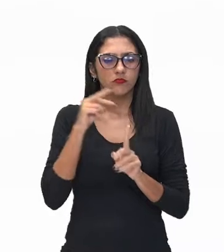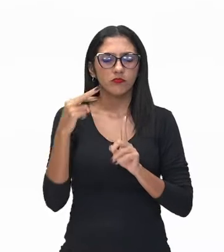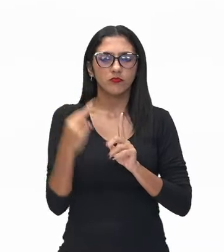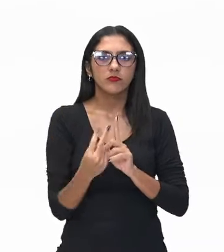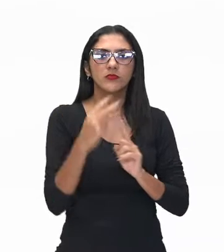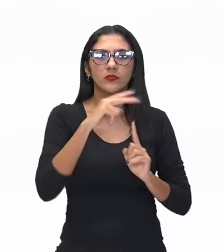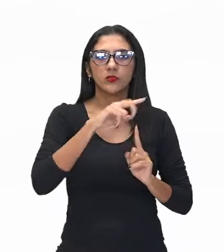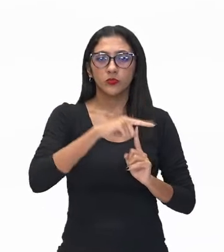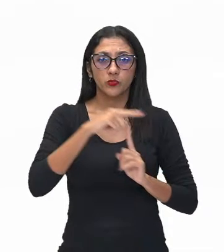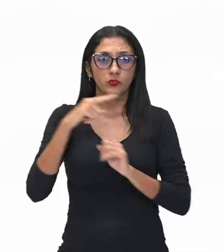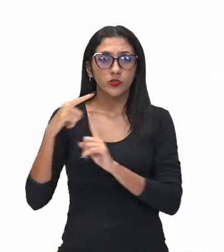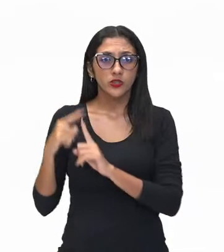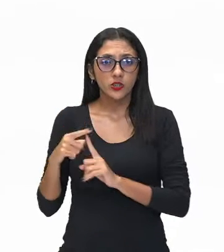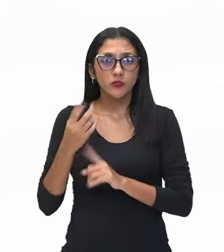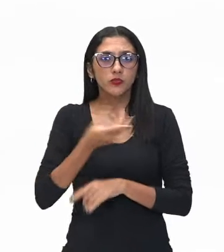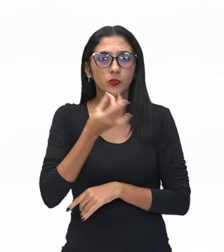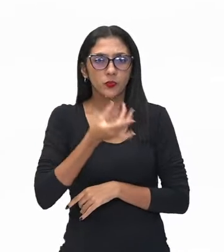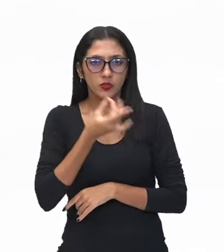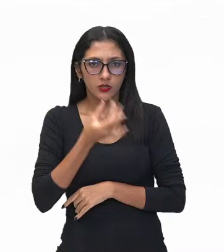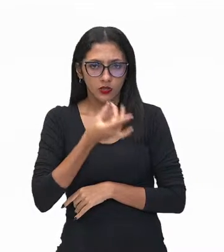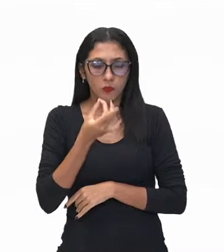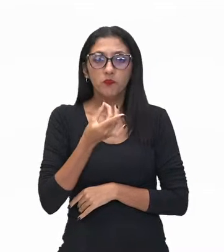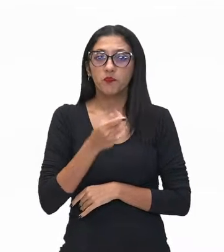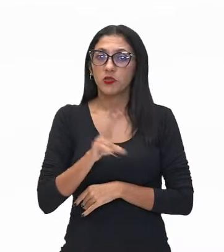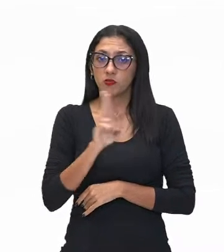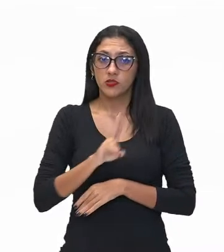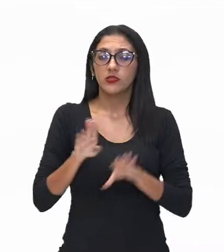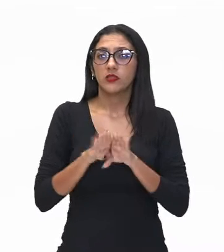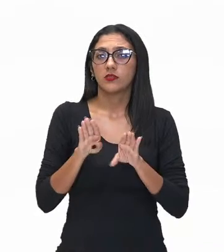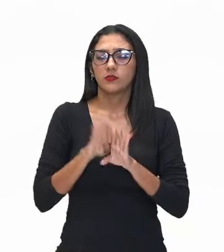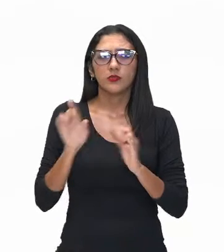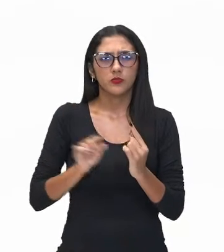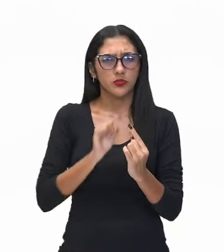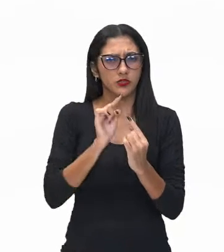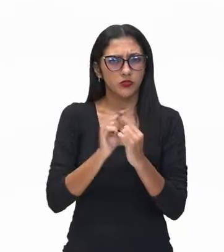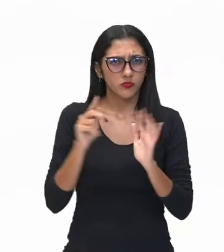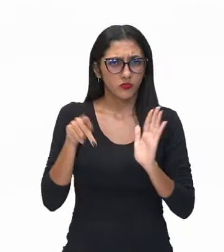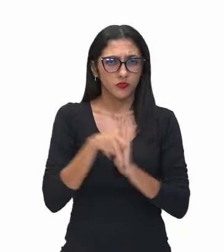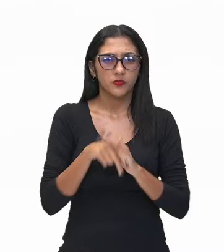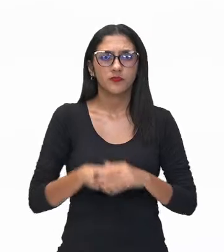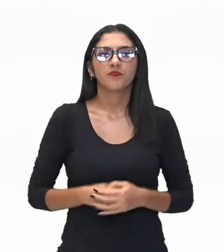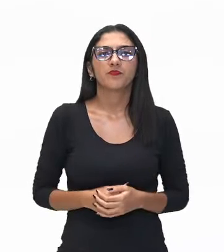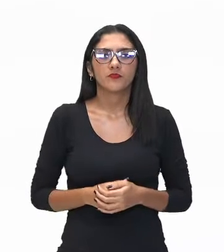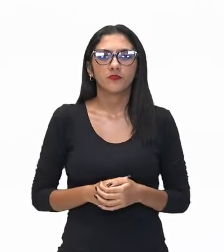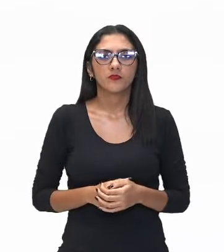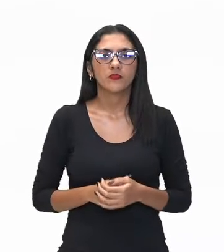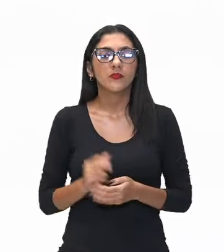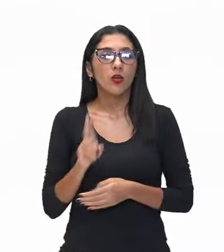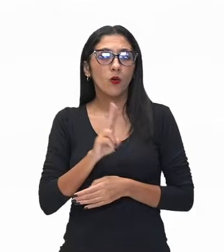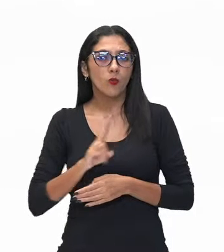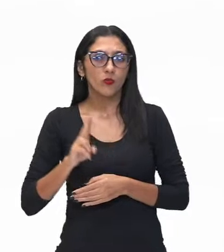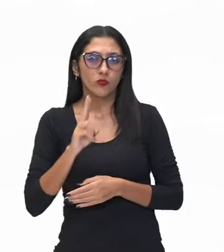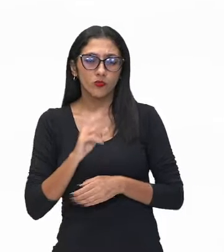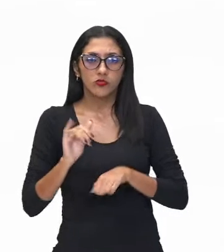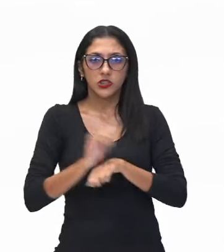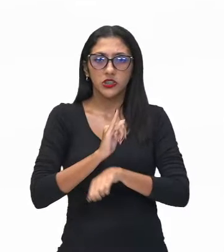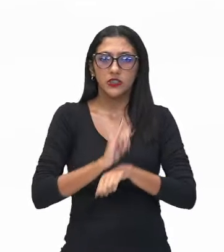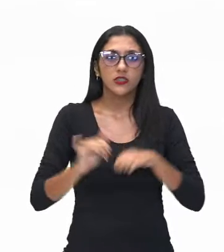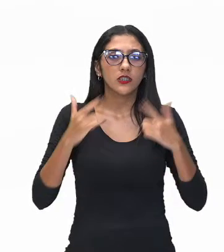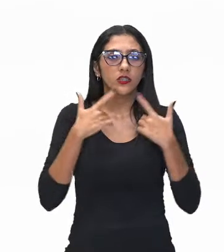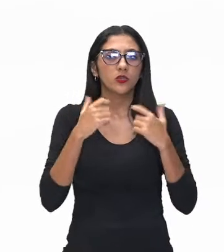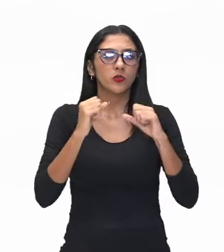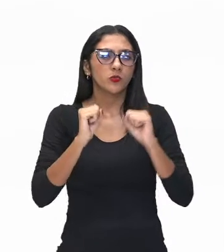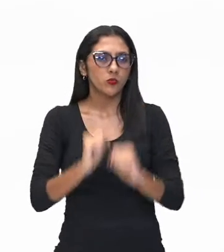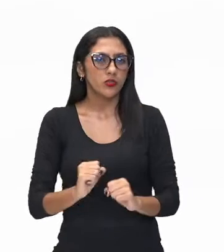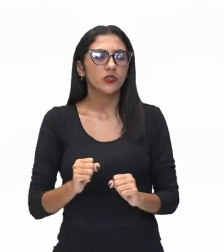de argumentos utilizados e seus objetivos, na utilização de mecanismos linguísticos